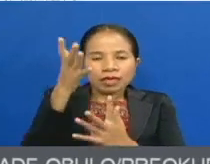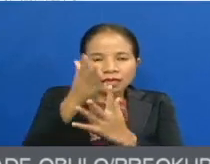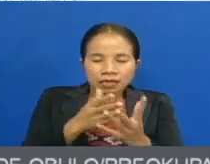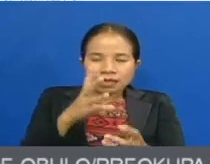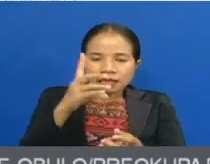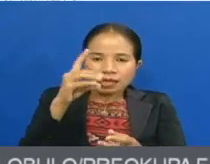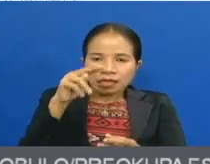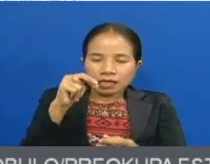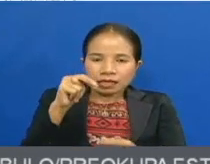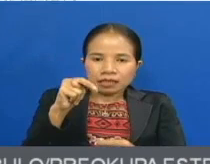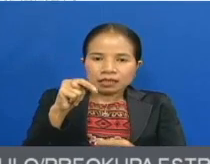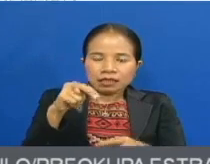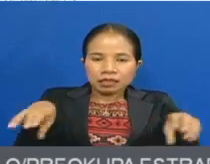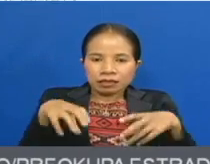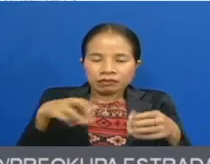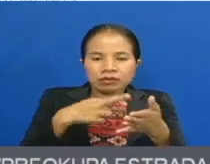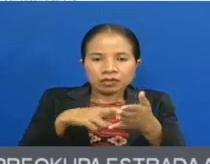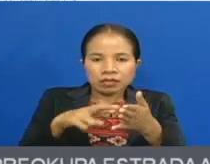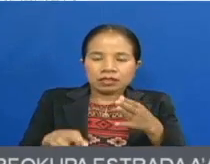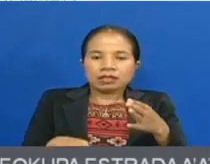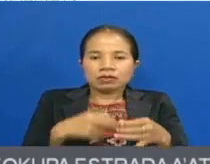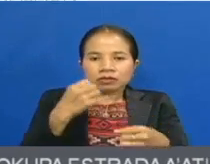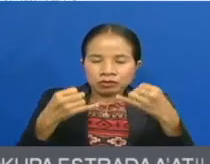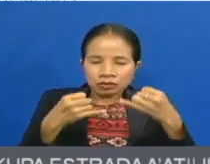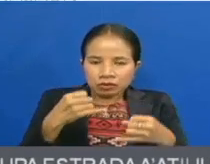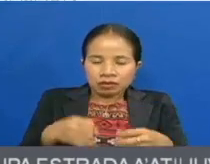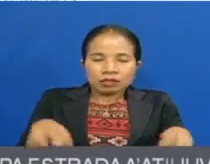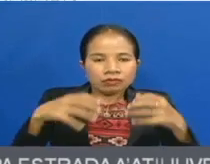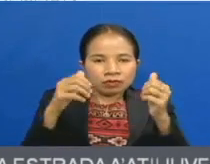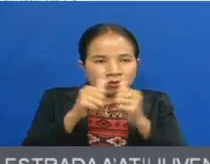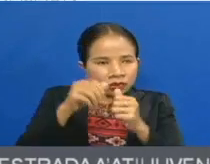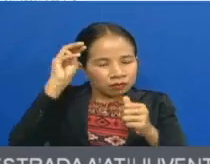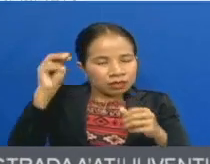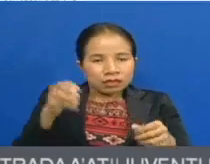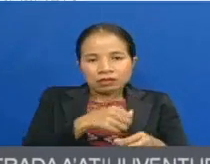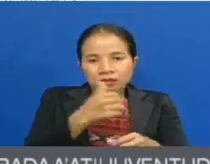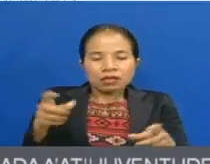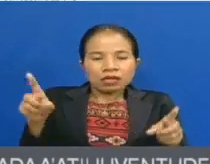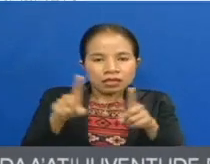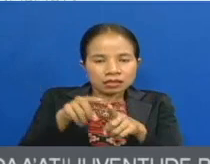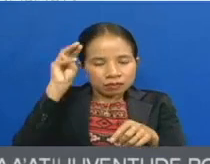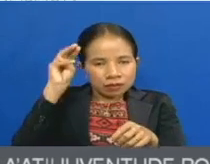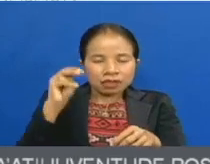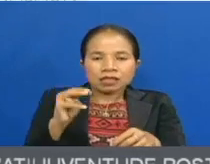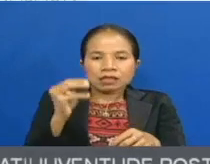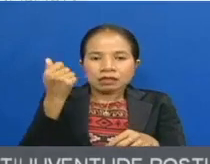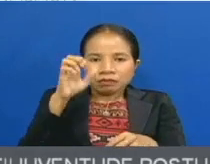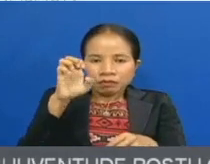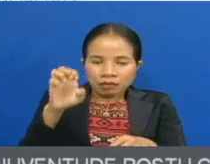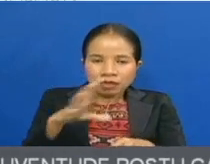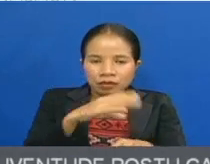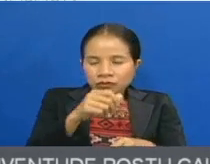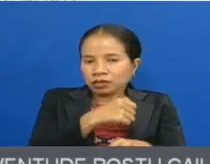Nacional, Serviço de Registro Notário Unia, Serralo Unia, serviço é muito com o Ministério Cielo, que é o Ministério da Administração Estatal, o nosso Cielo